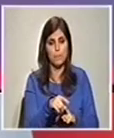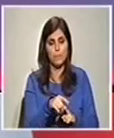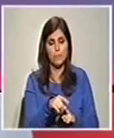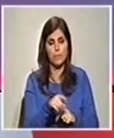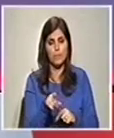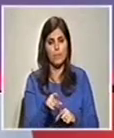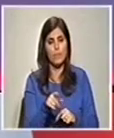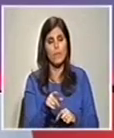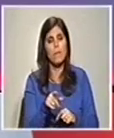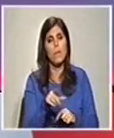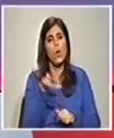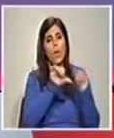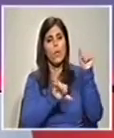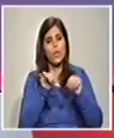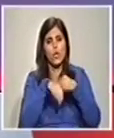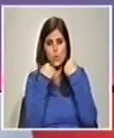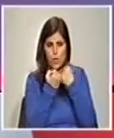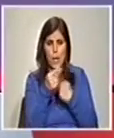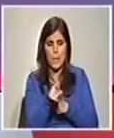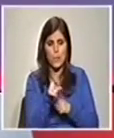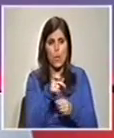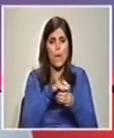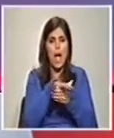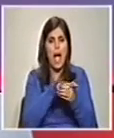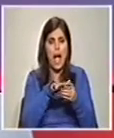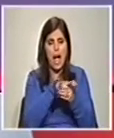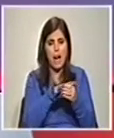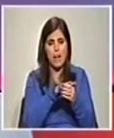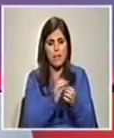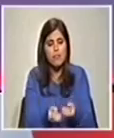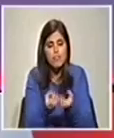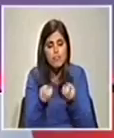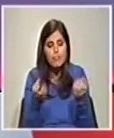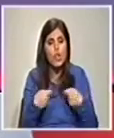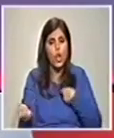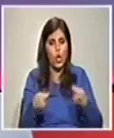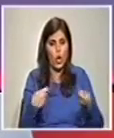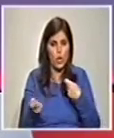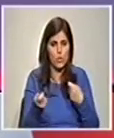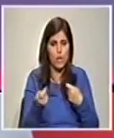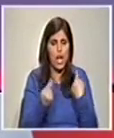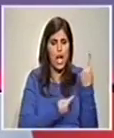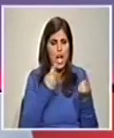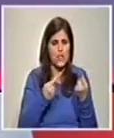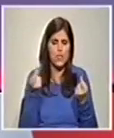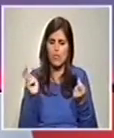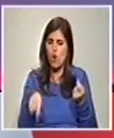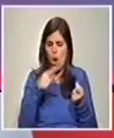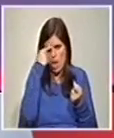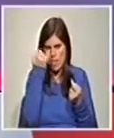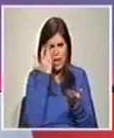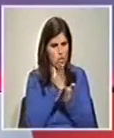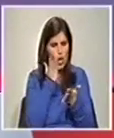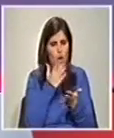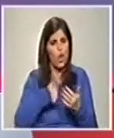Lab, que é uma área precisamente para embriões de negócio que nos chegam às vezes só em ideia e que nós ajudamos